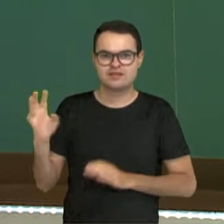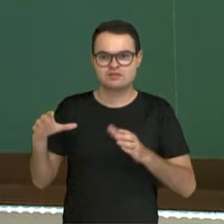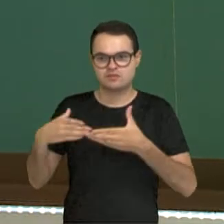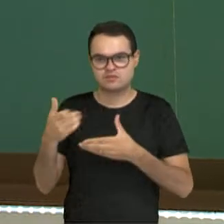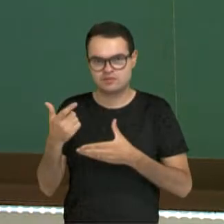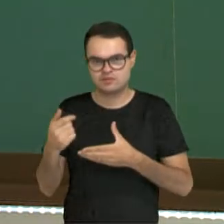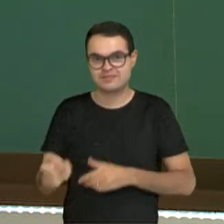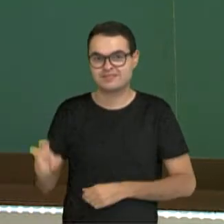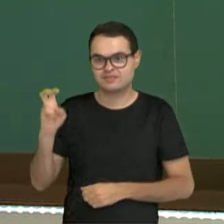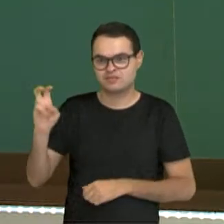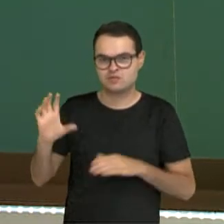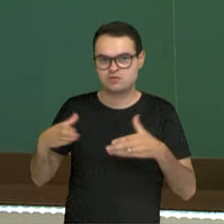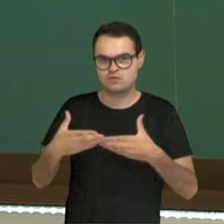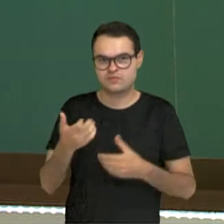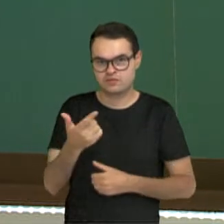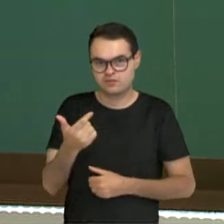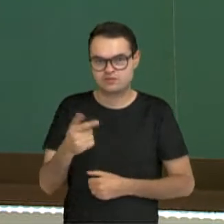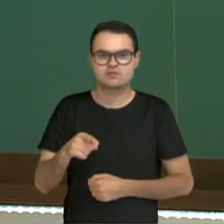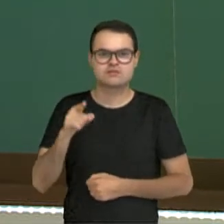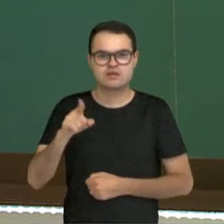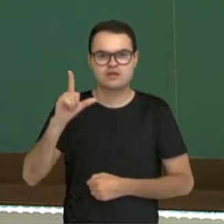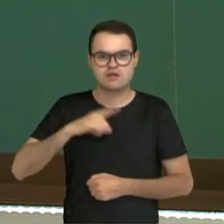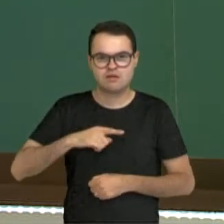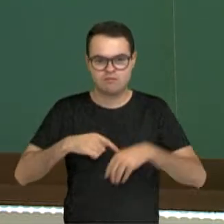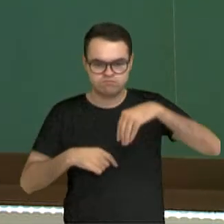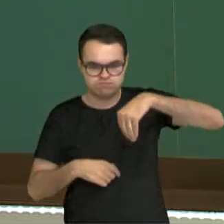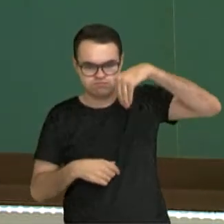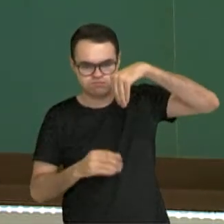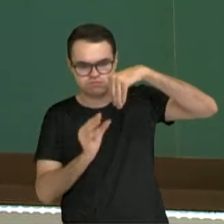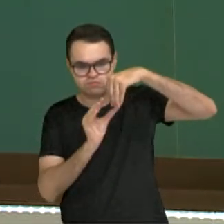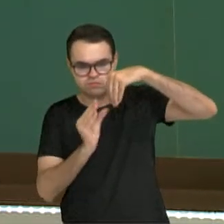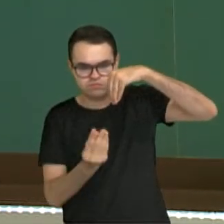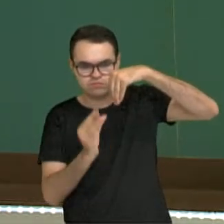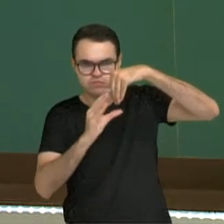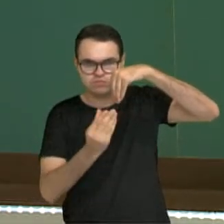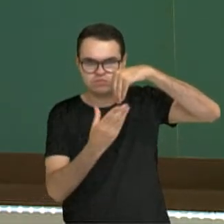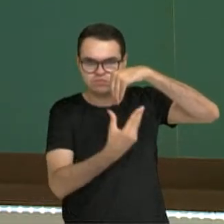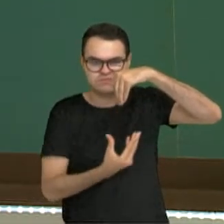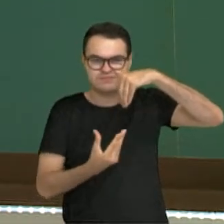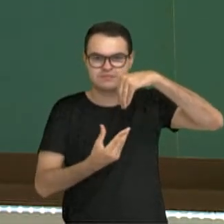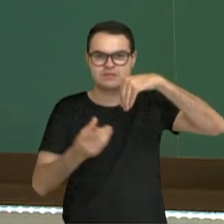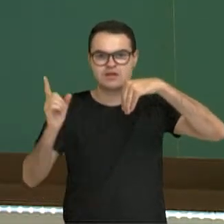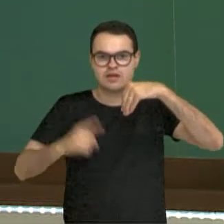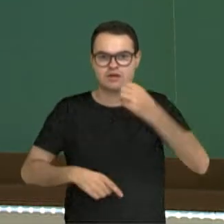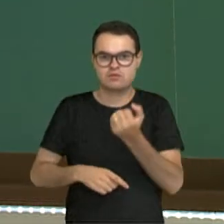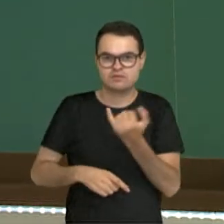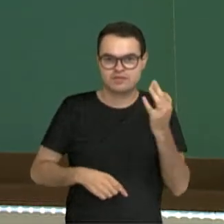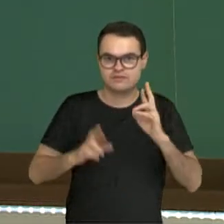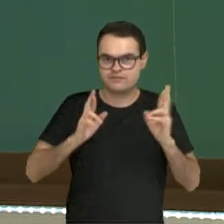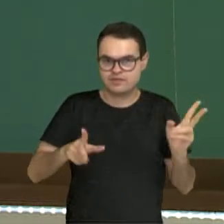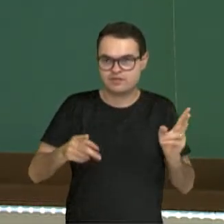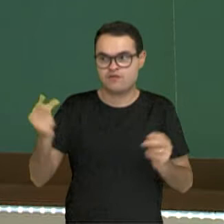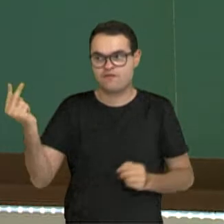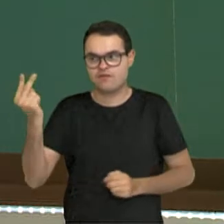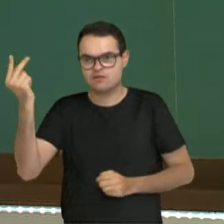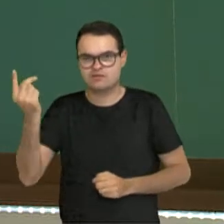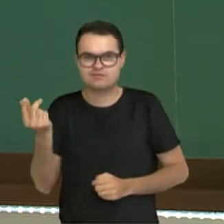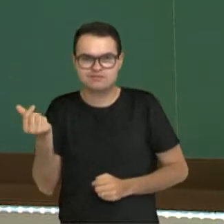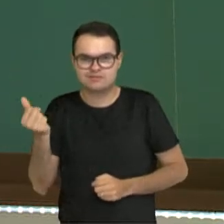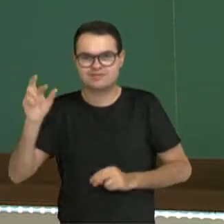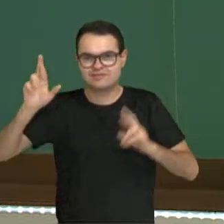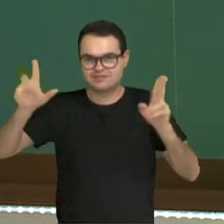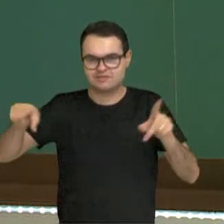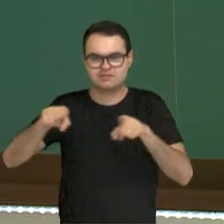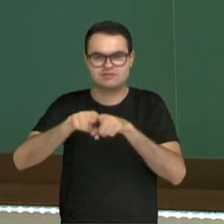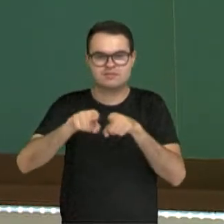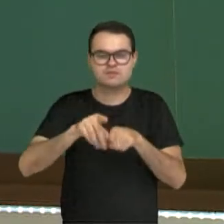dúzias? Elas estão em quantidades diferentes e os valores também são diferentes, né? Então, por